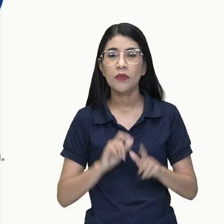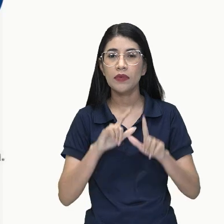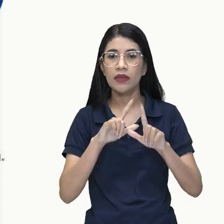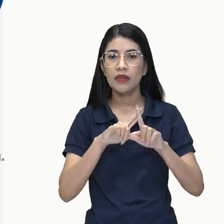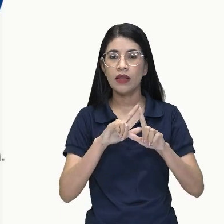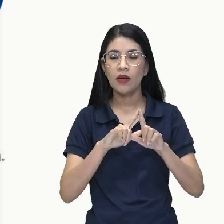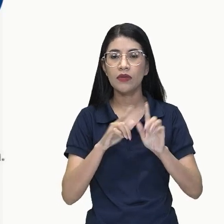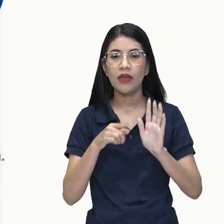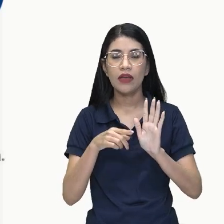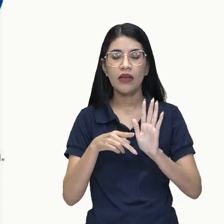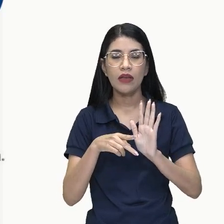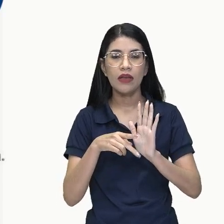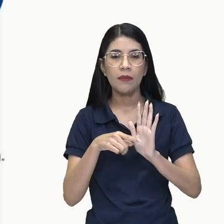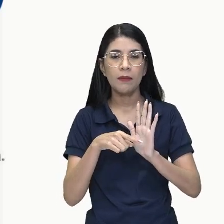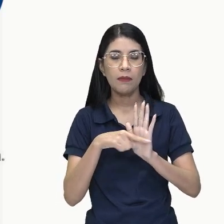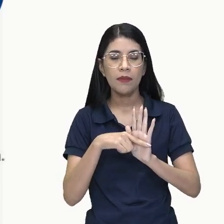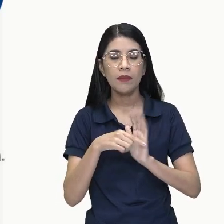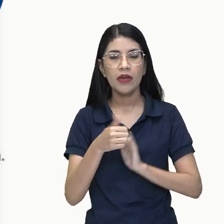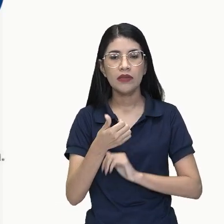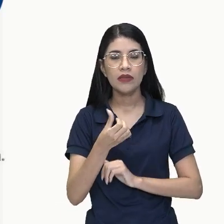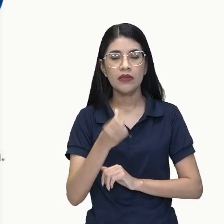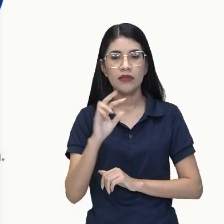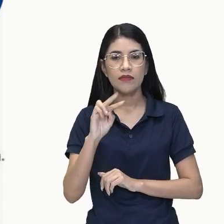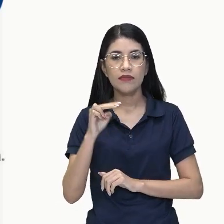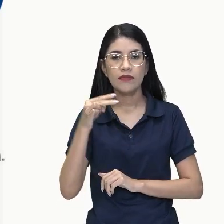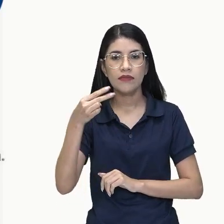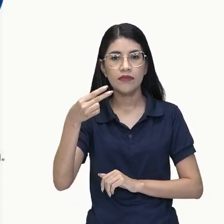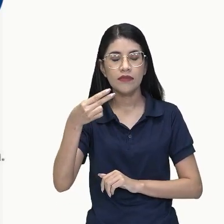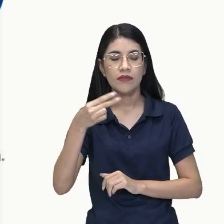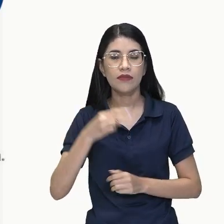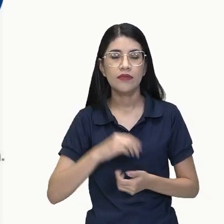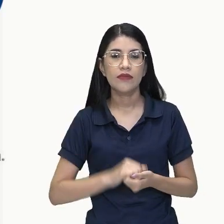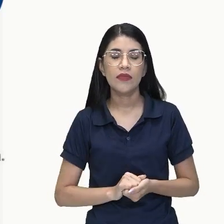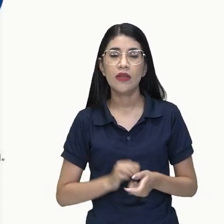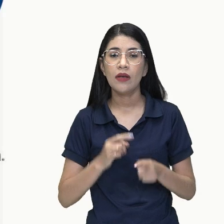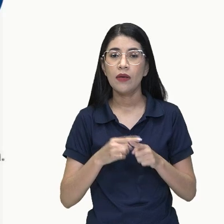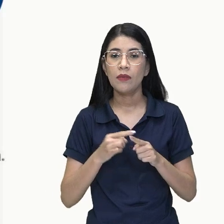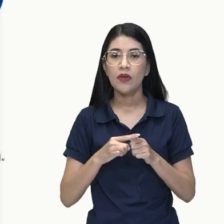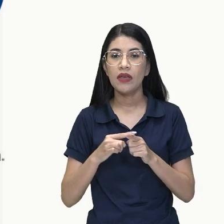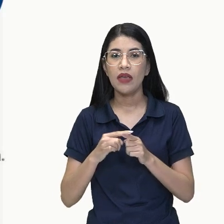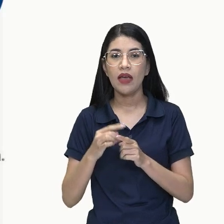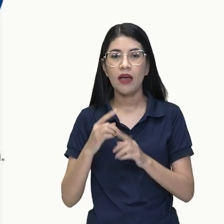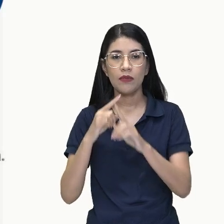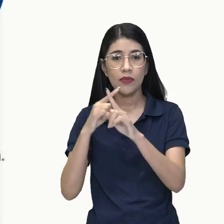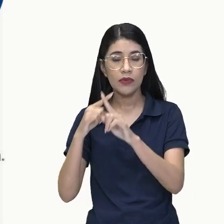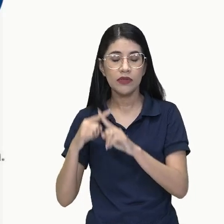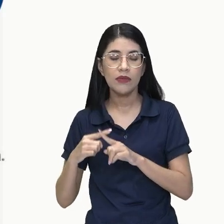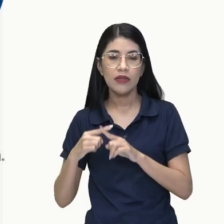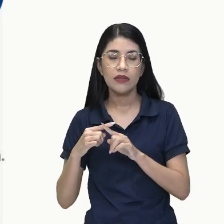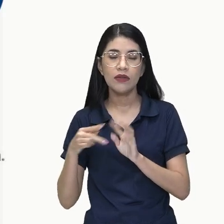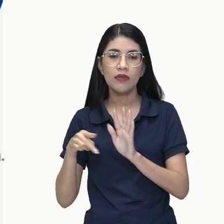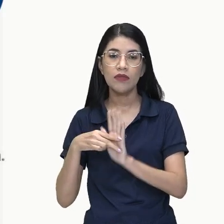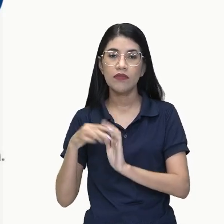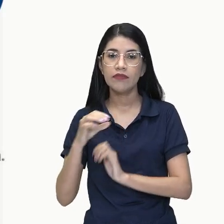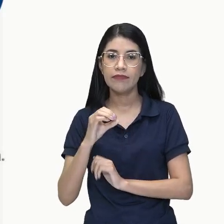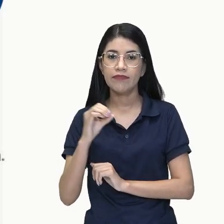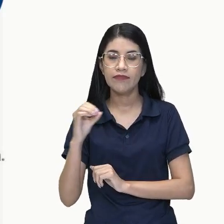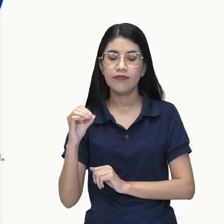16 menos 16 elevado ao quadrado, tá? Já que o restante ali da nossa